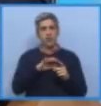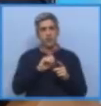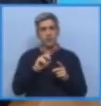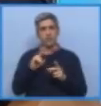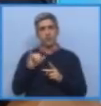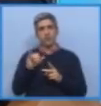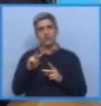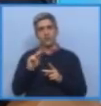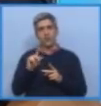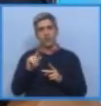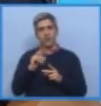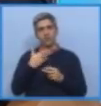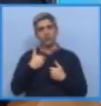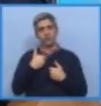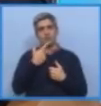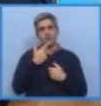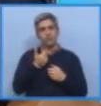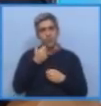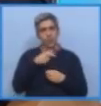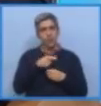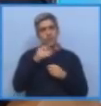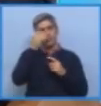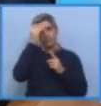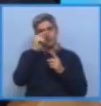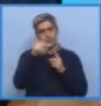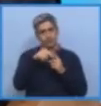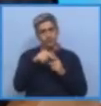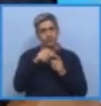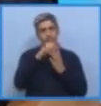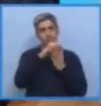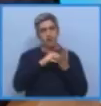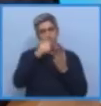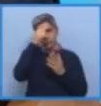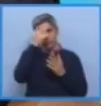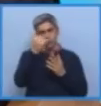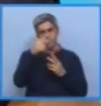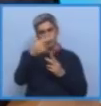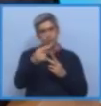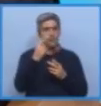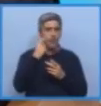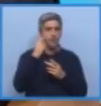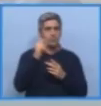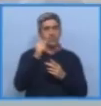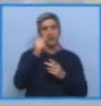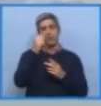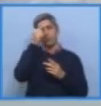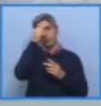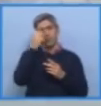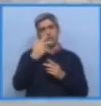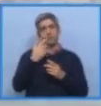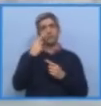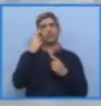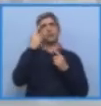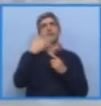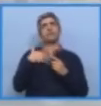a perceber e a entender melhor esta dimensão dos textos deste segundo domingo da Páscoa, também domingo da Divina Misericórdia. Obrigado